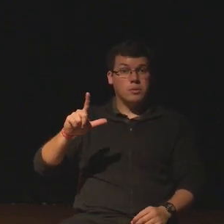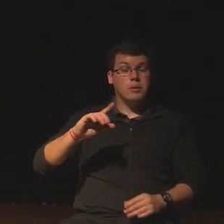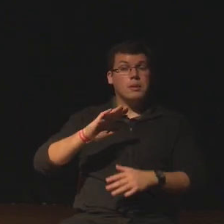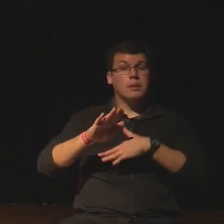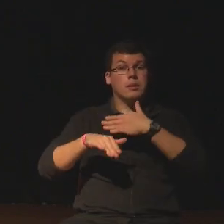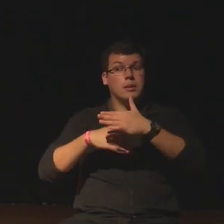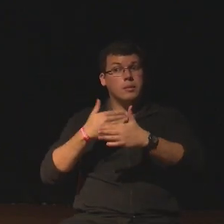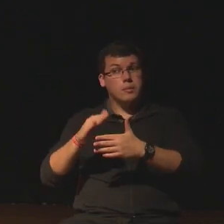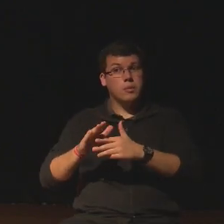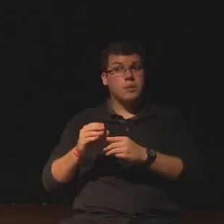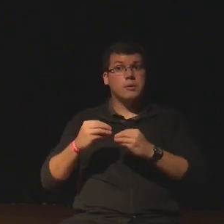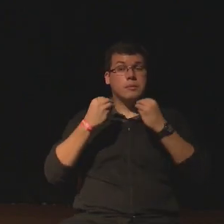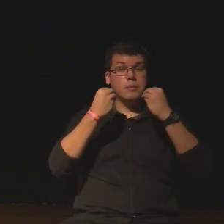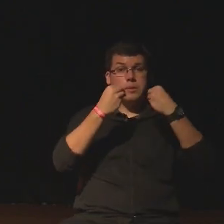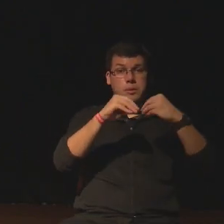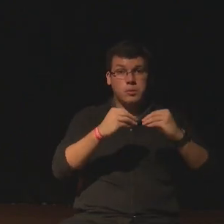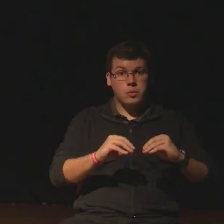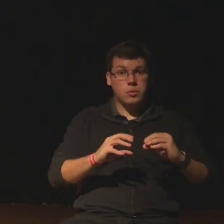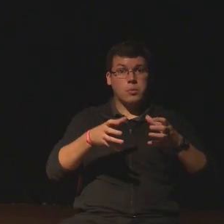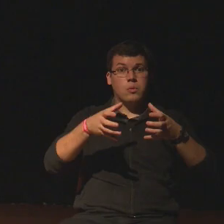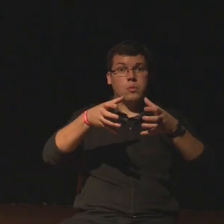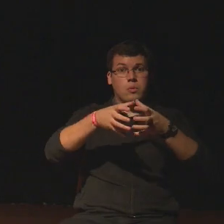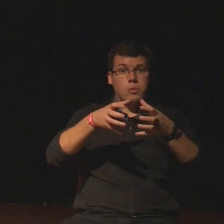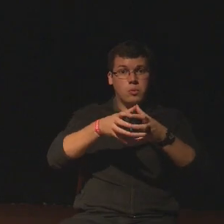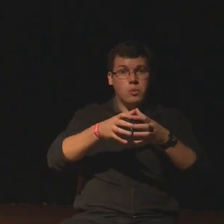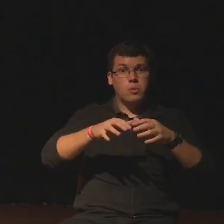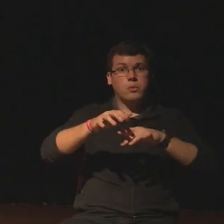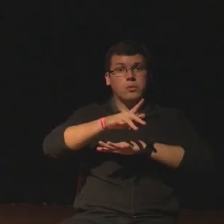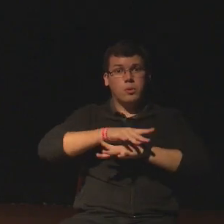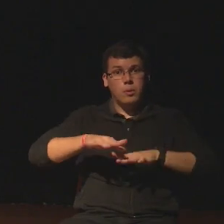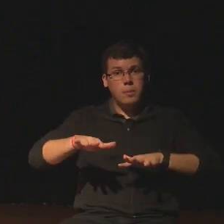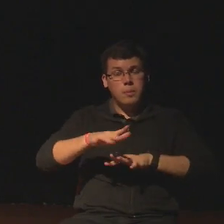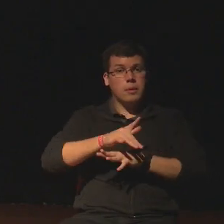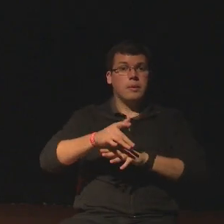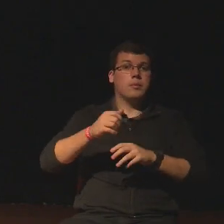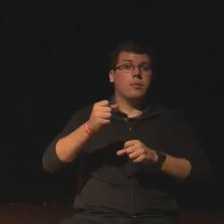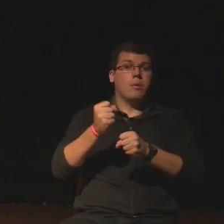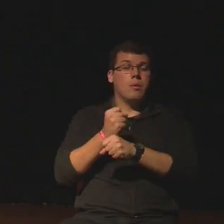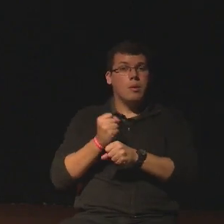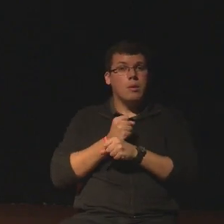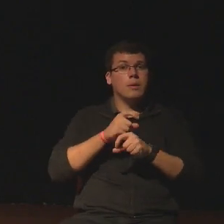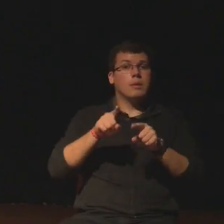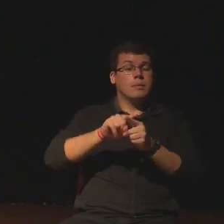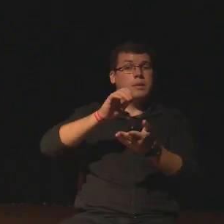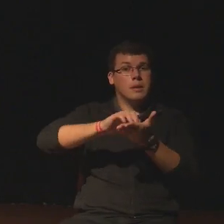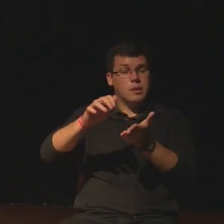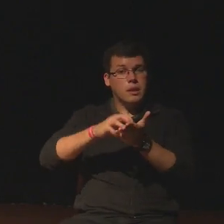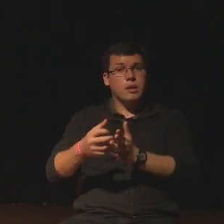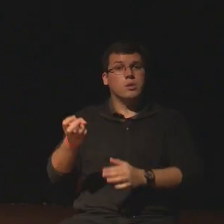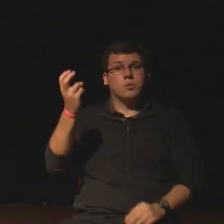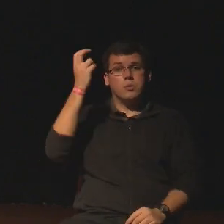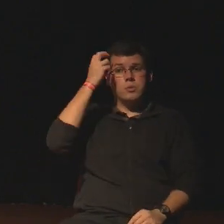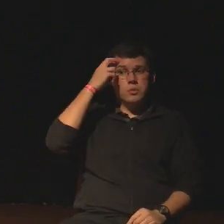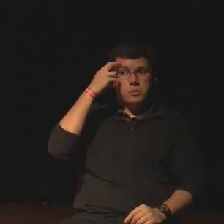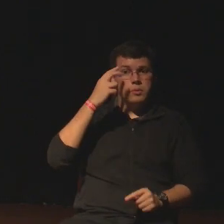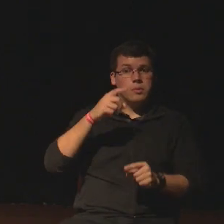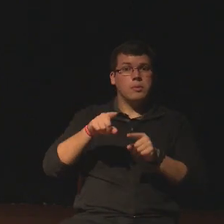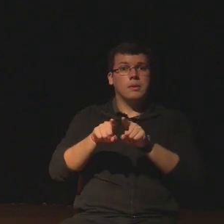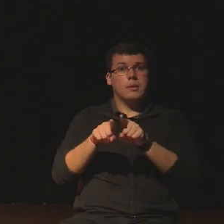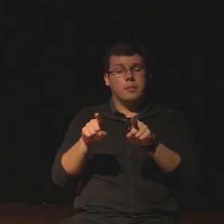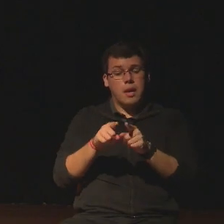CIURB, que analisou questões de drenagem, Secretaria de Cultura, sobre relação com patrimônio, Secretaria